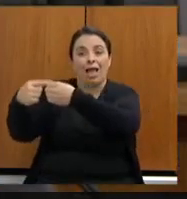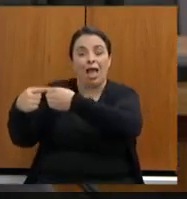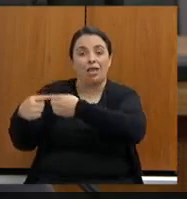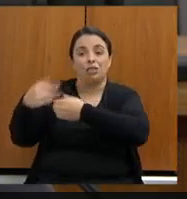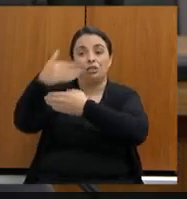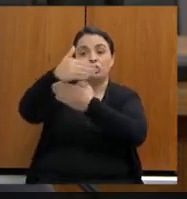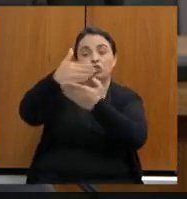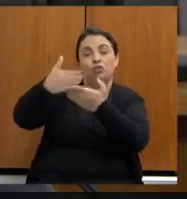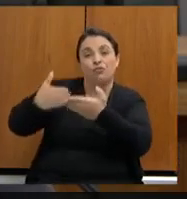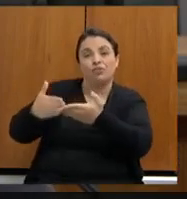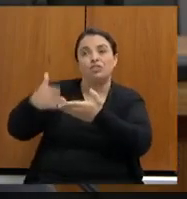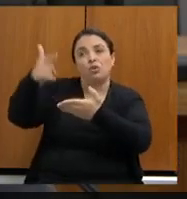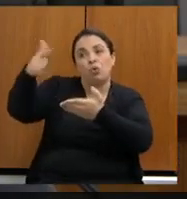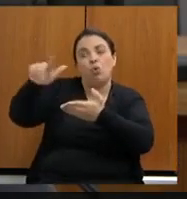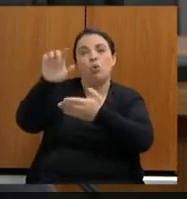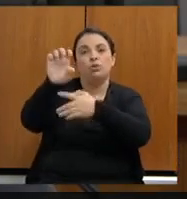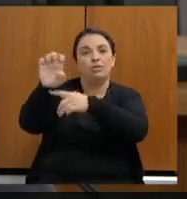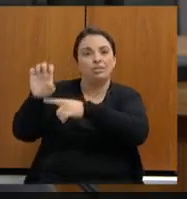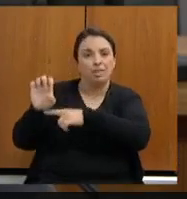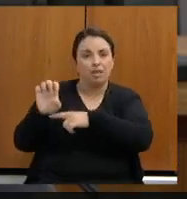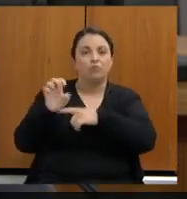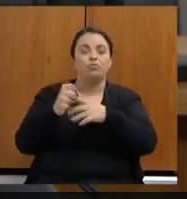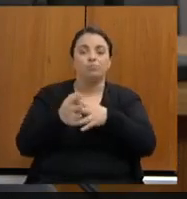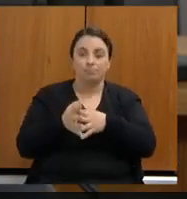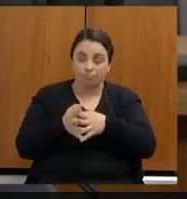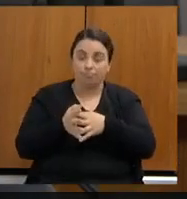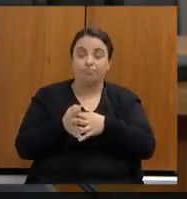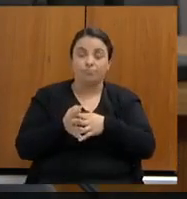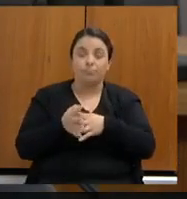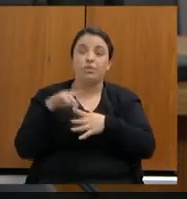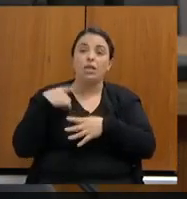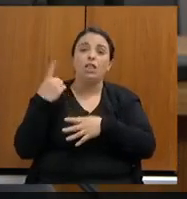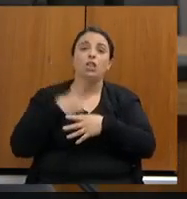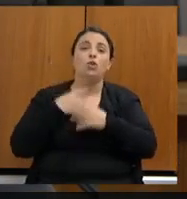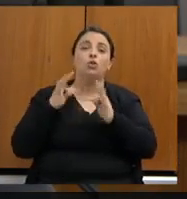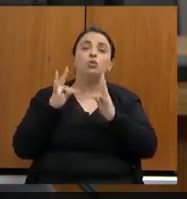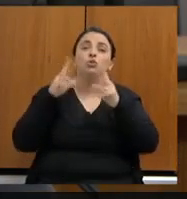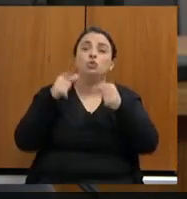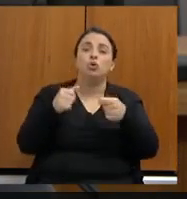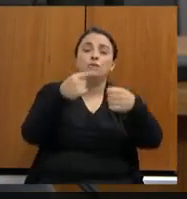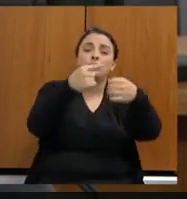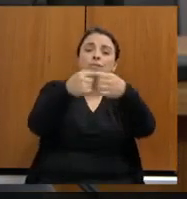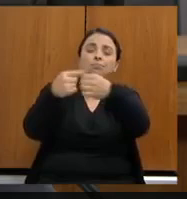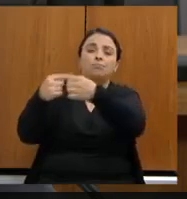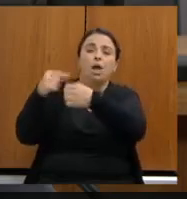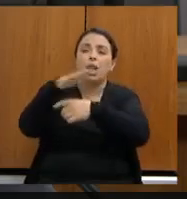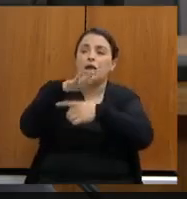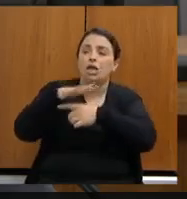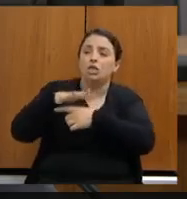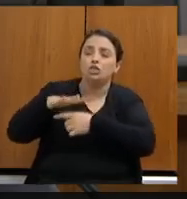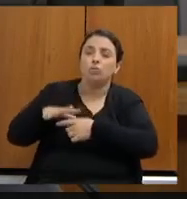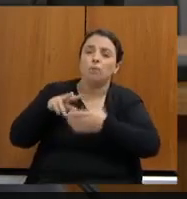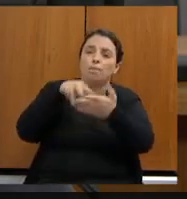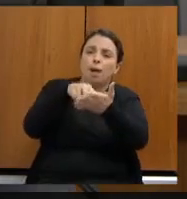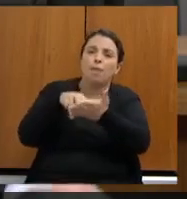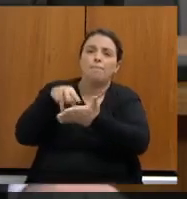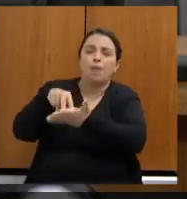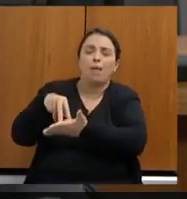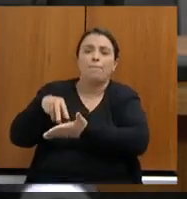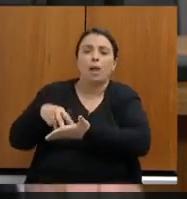mas é nosso e se vemos em todas as regiões integrados pegamos relatório